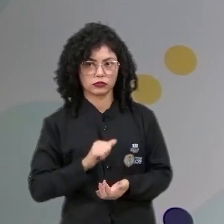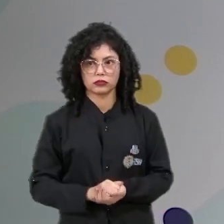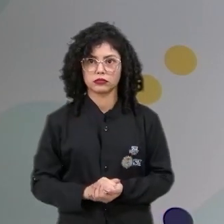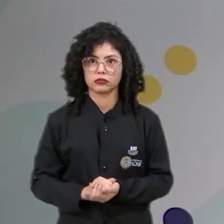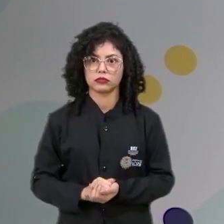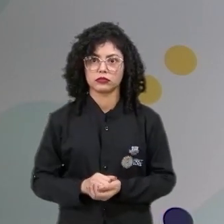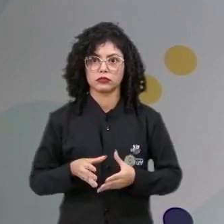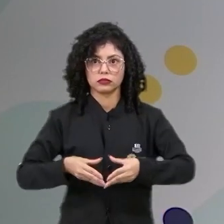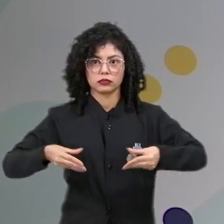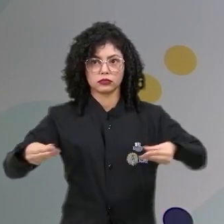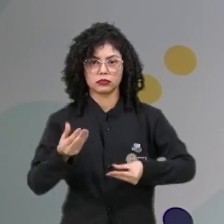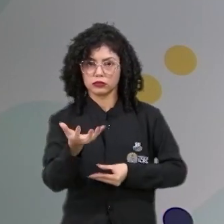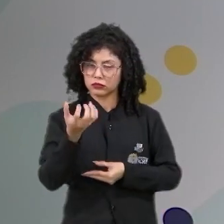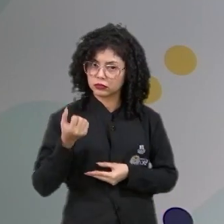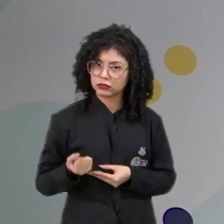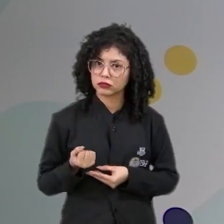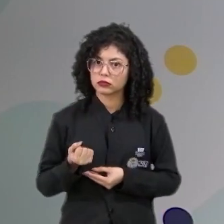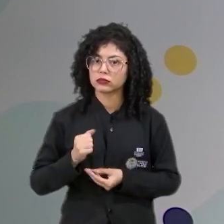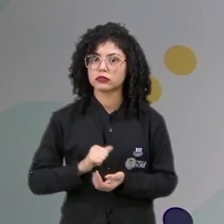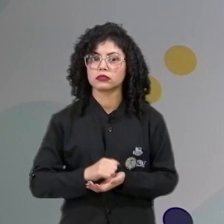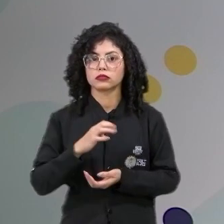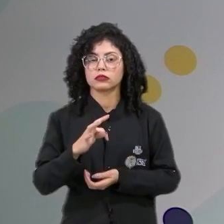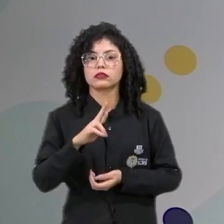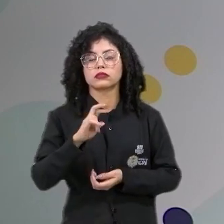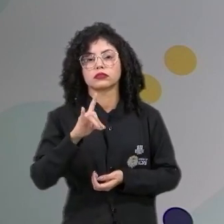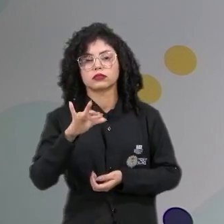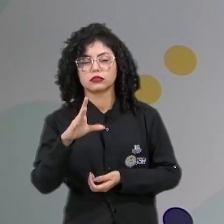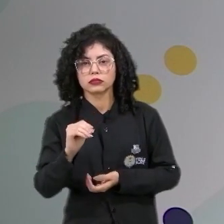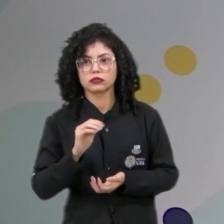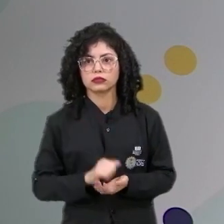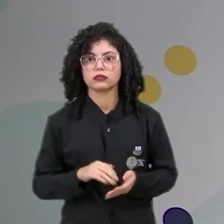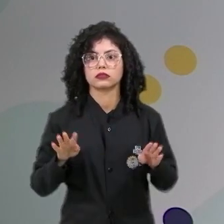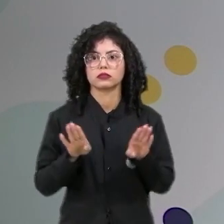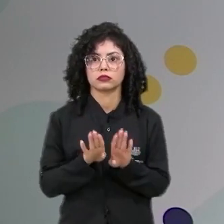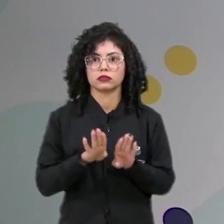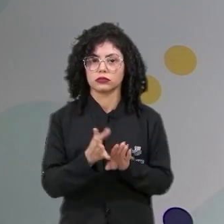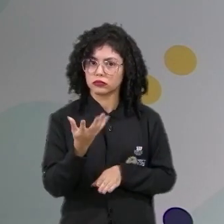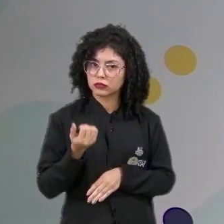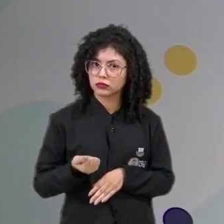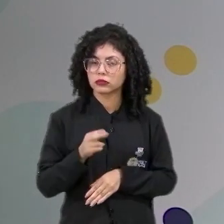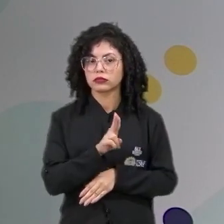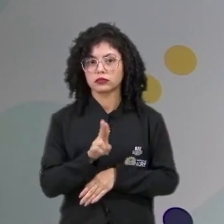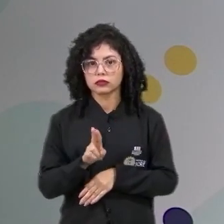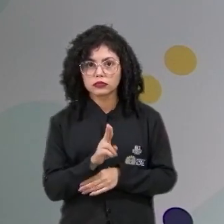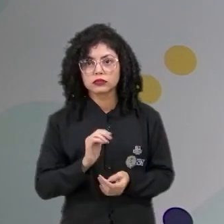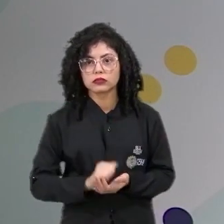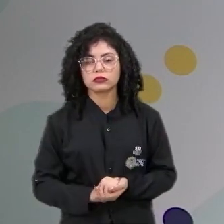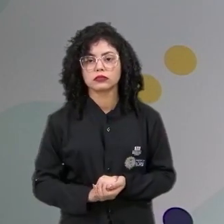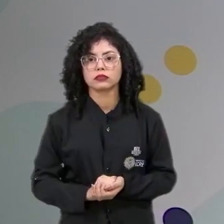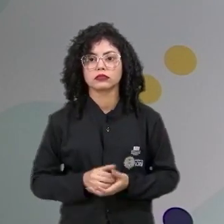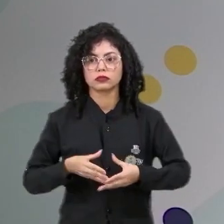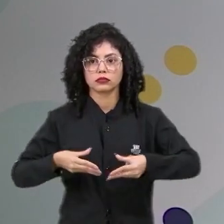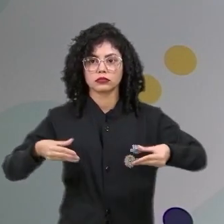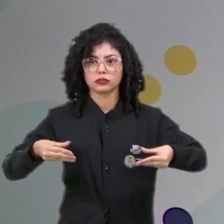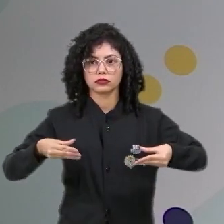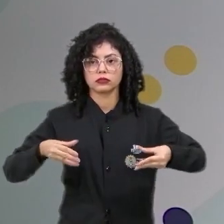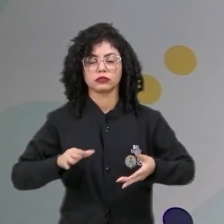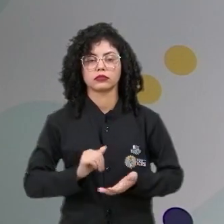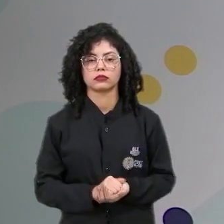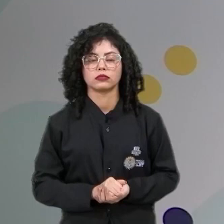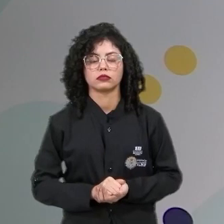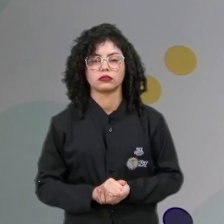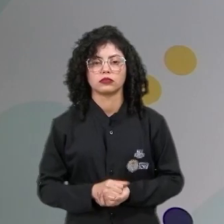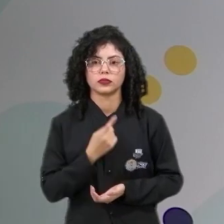Glóbulos vermelhos também recebem o nome de eritrócitos. Glóbulos vermelhos também recebem o nome de hemácias. Tá? Se acostumem com